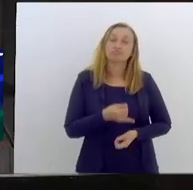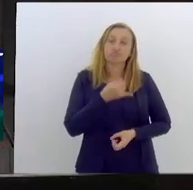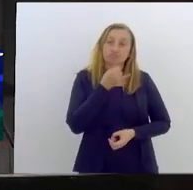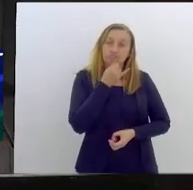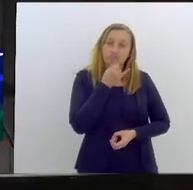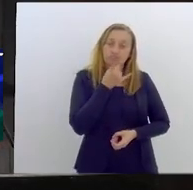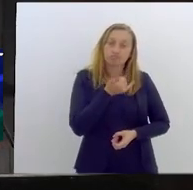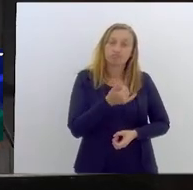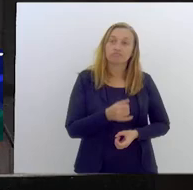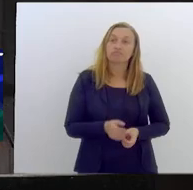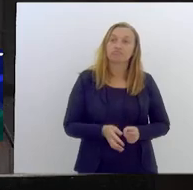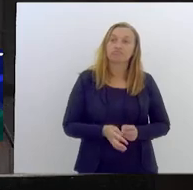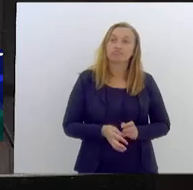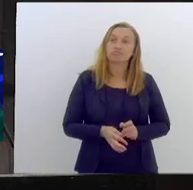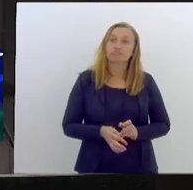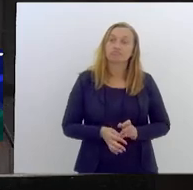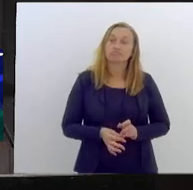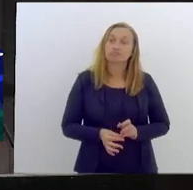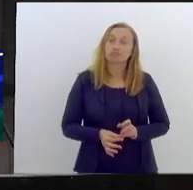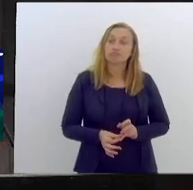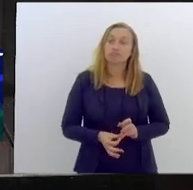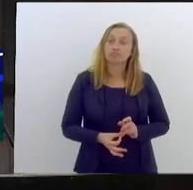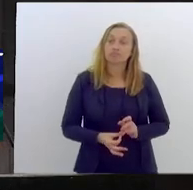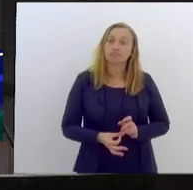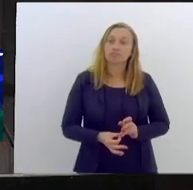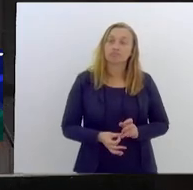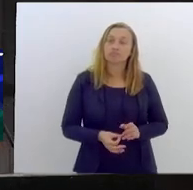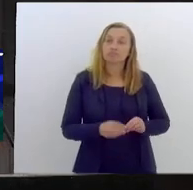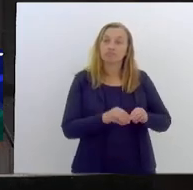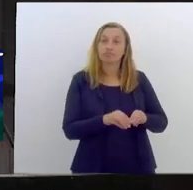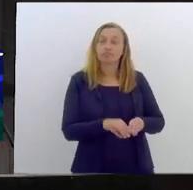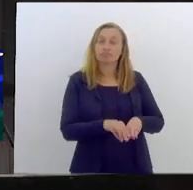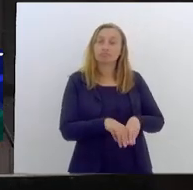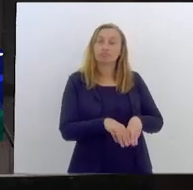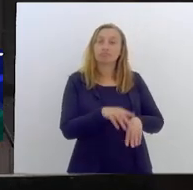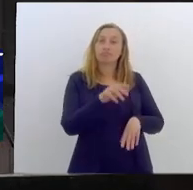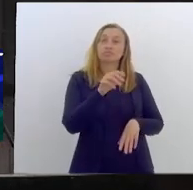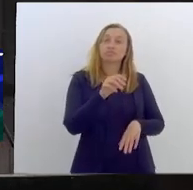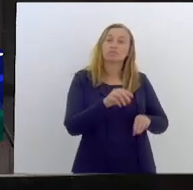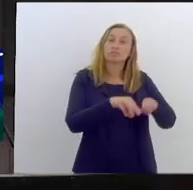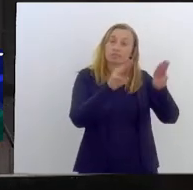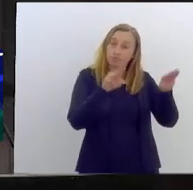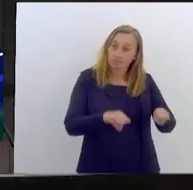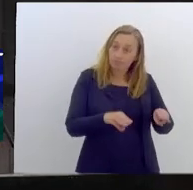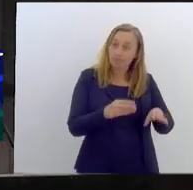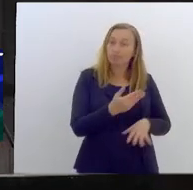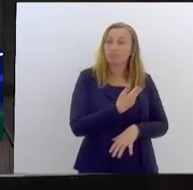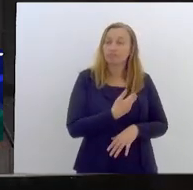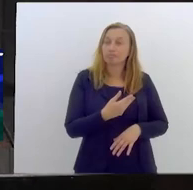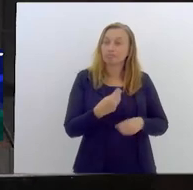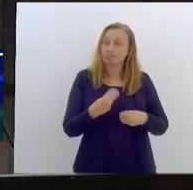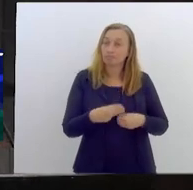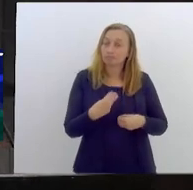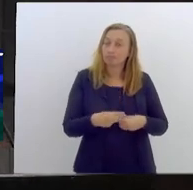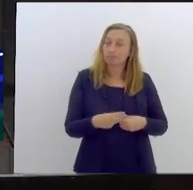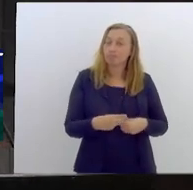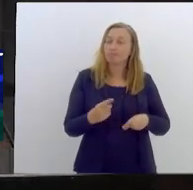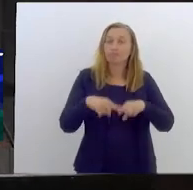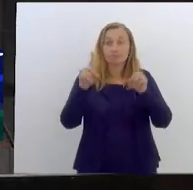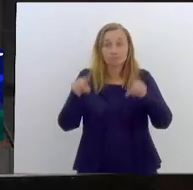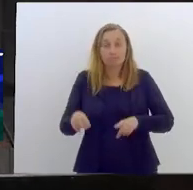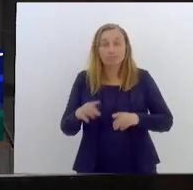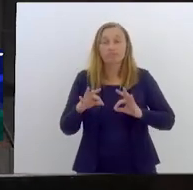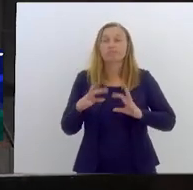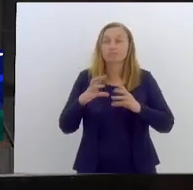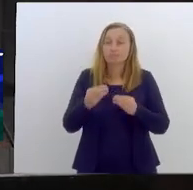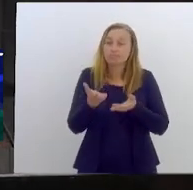chocado com o estado do arquivo e com o estado com que aqueles servidores que, com todo